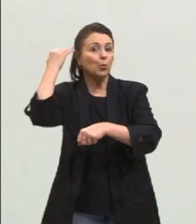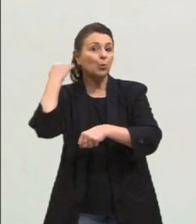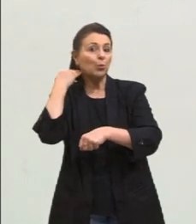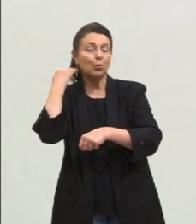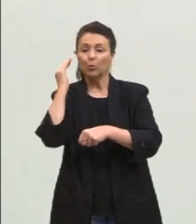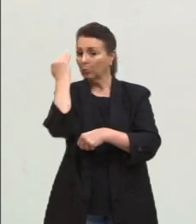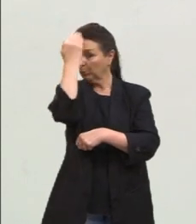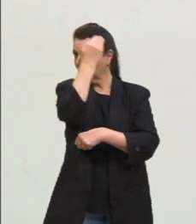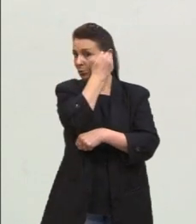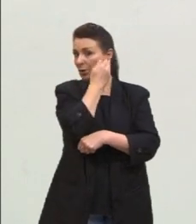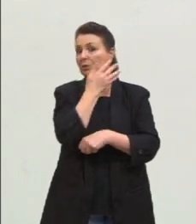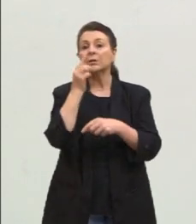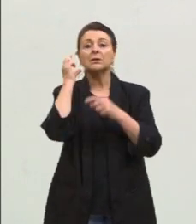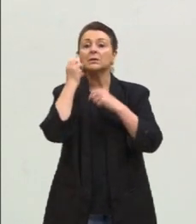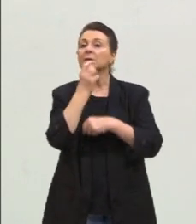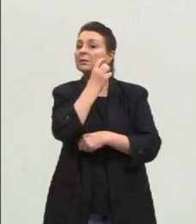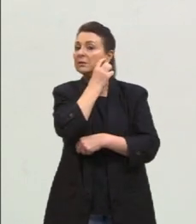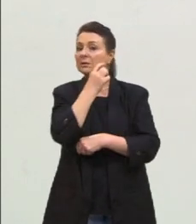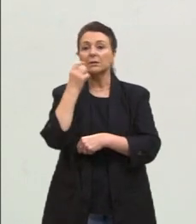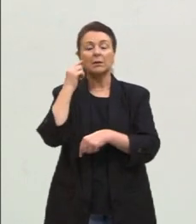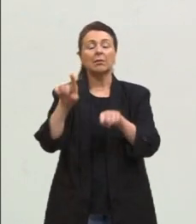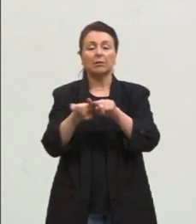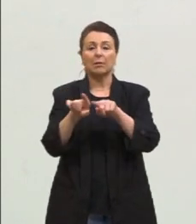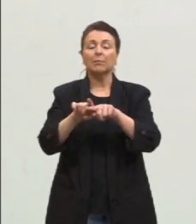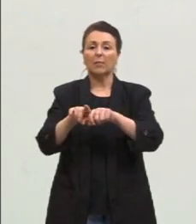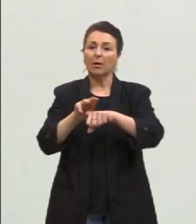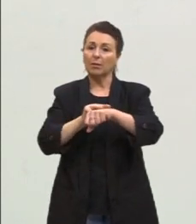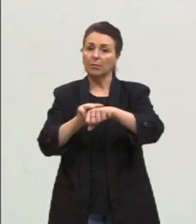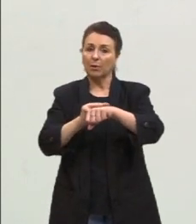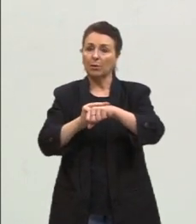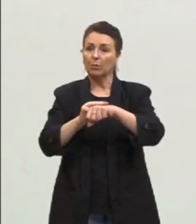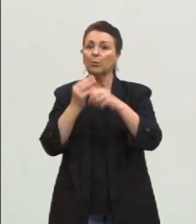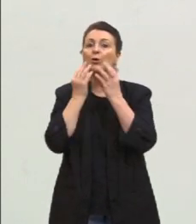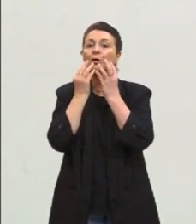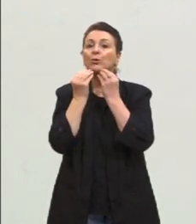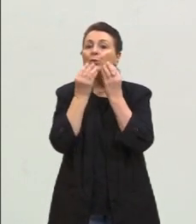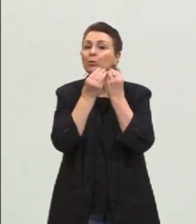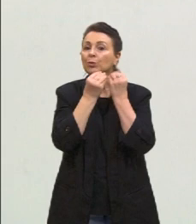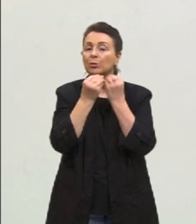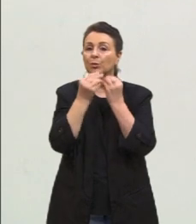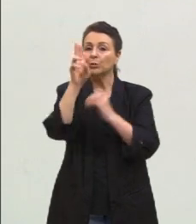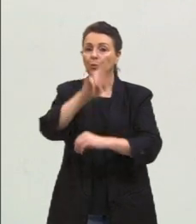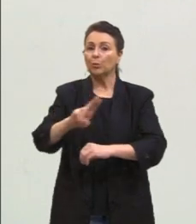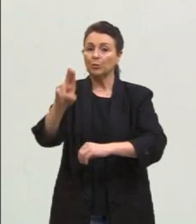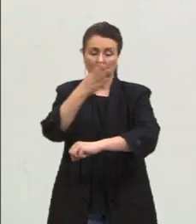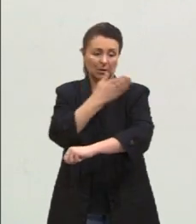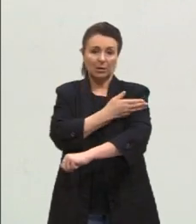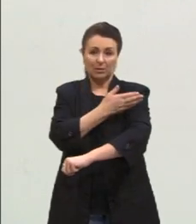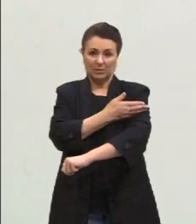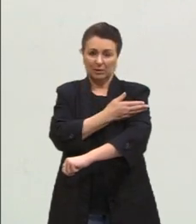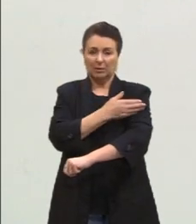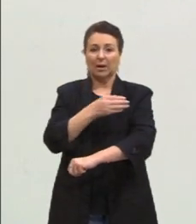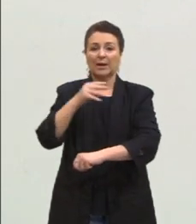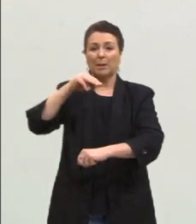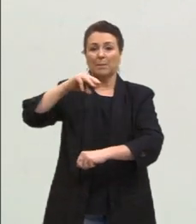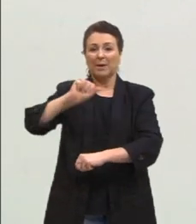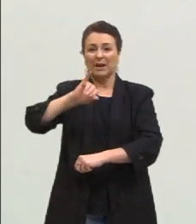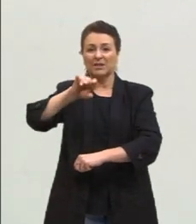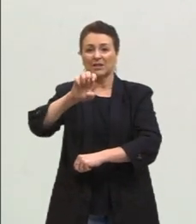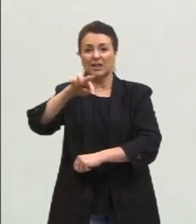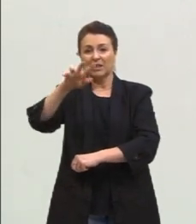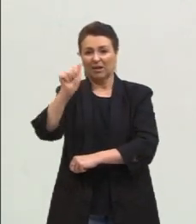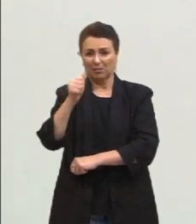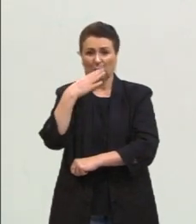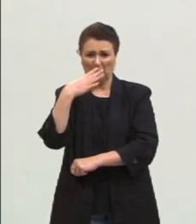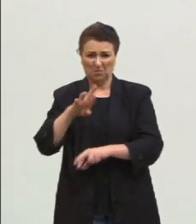tenho a barba Castanha também escura usa ela mais comprida tô com a camiseta Magenta o vinho do Pré Enem né mas gente eu nem